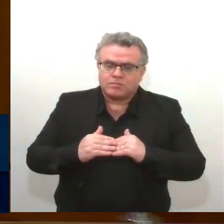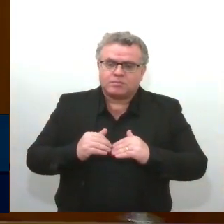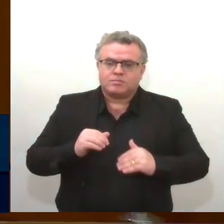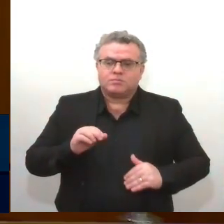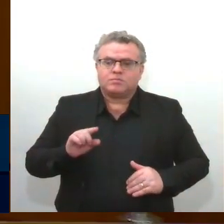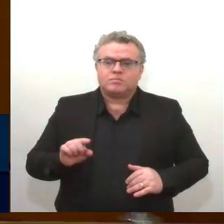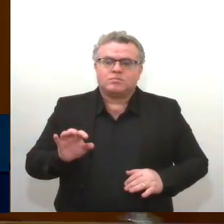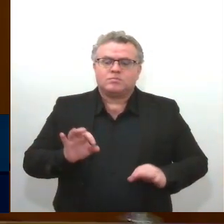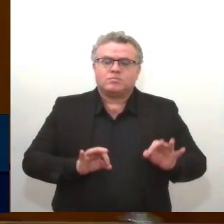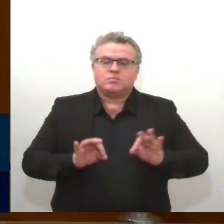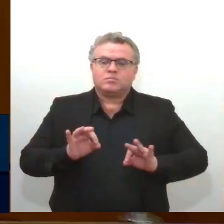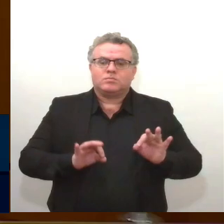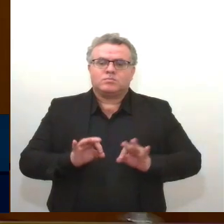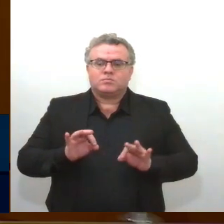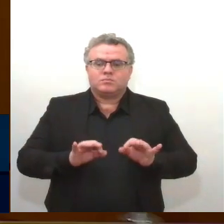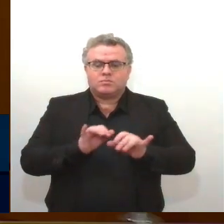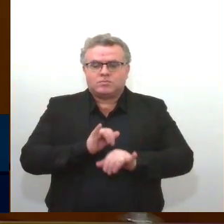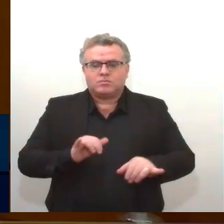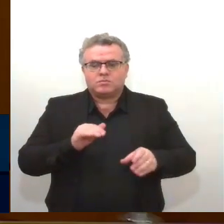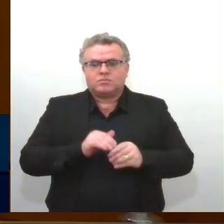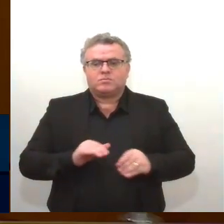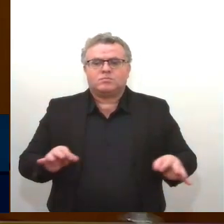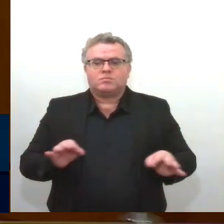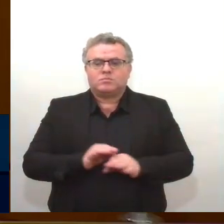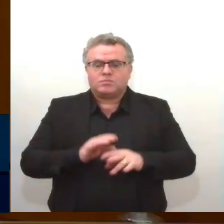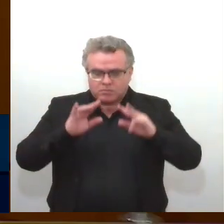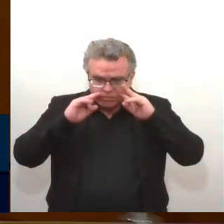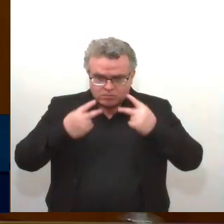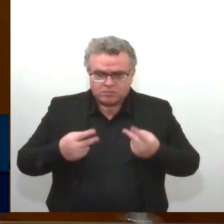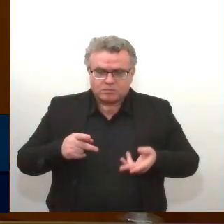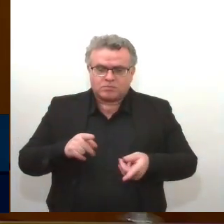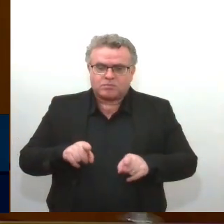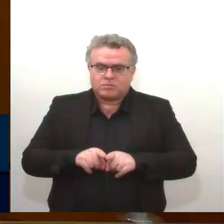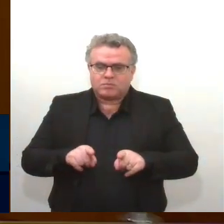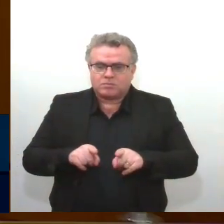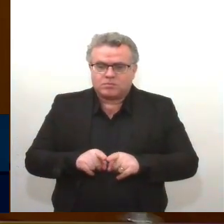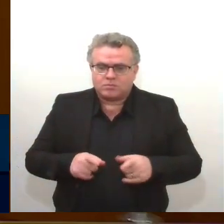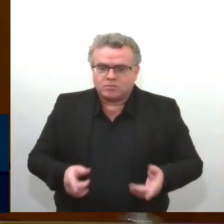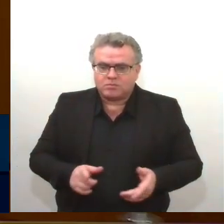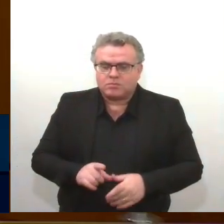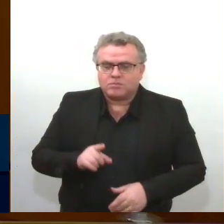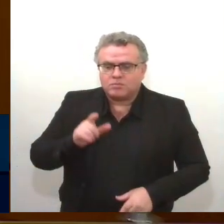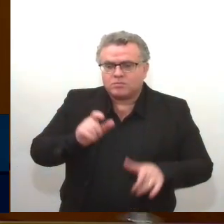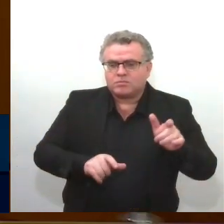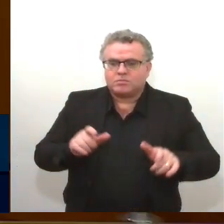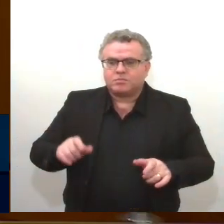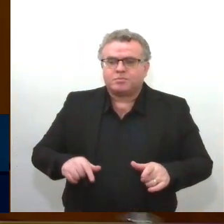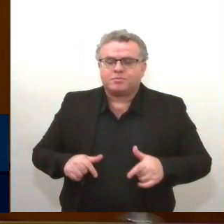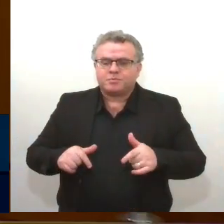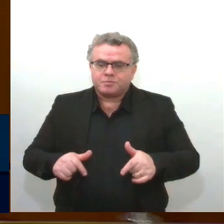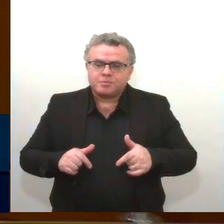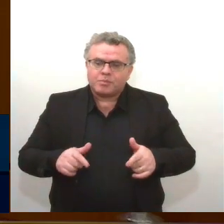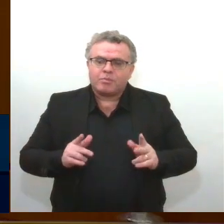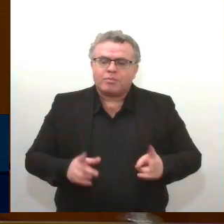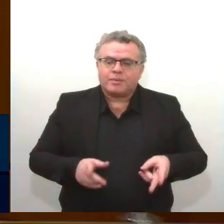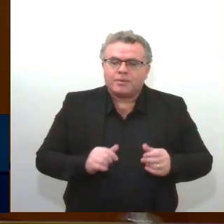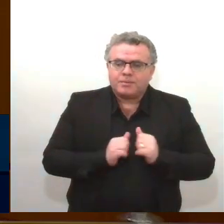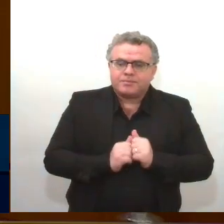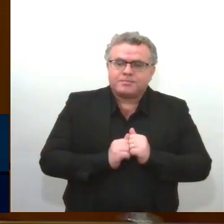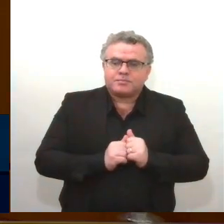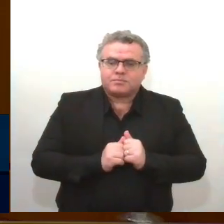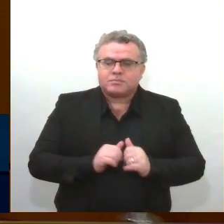também foi reconhecida também aqueles guerreiros e guerreiras que saiam conosco né de manhã até a